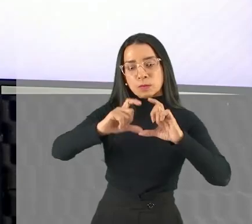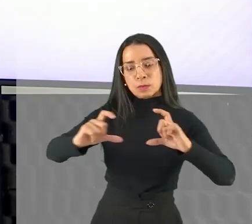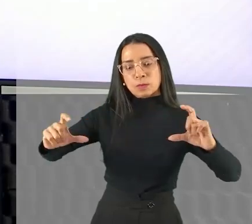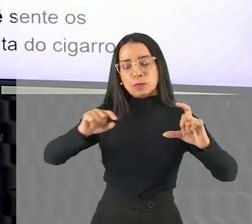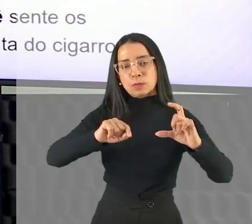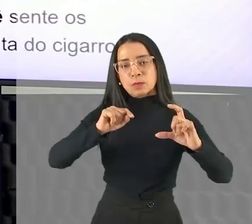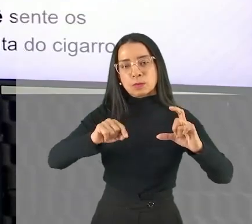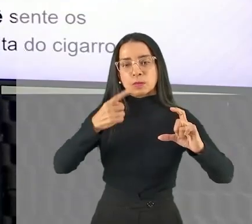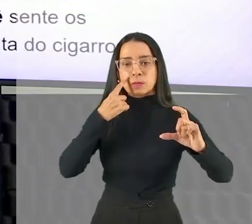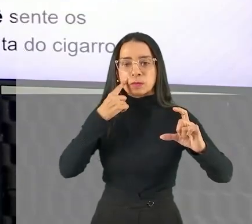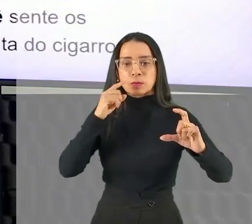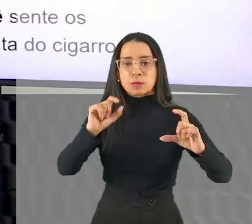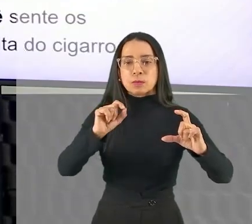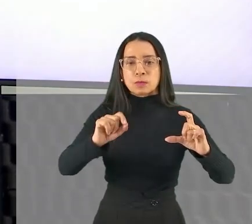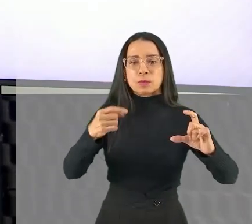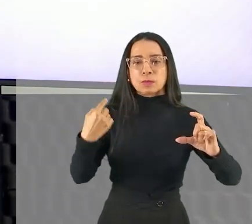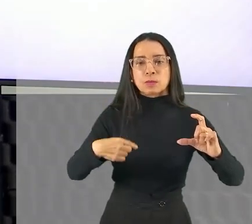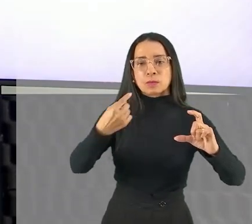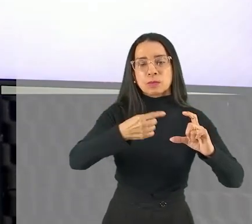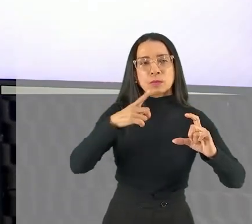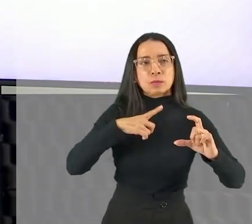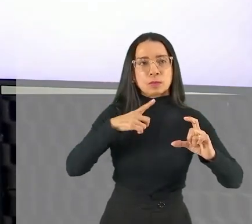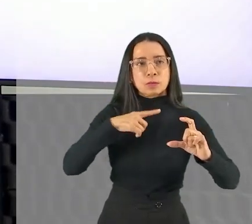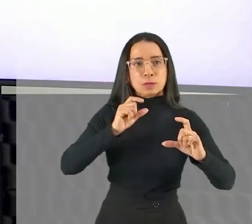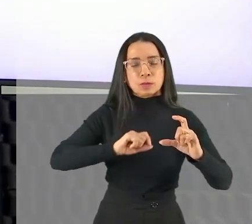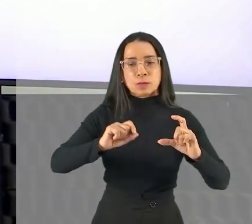enunciado, vocês vão ver que a gente tem